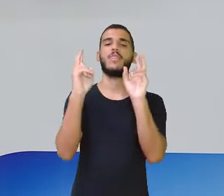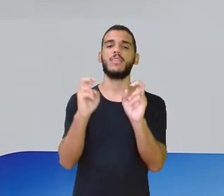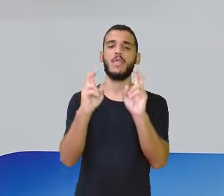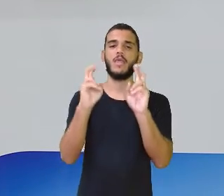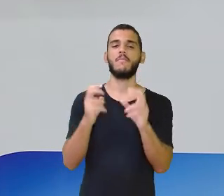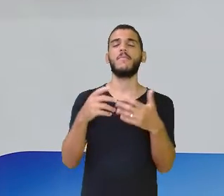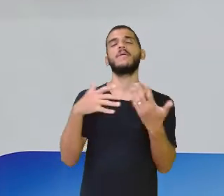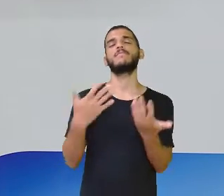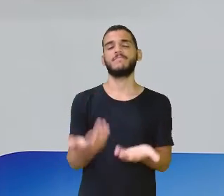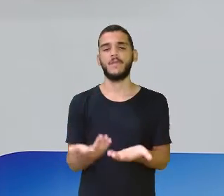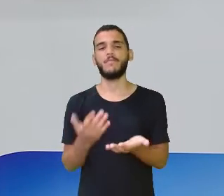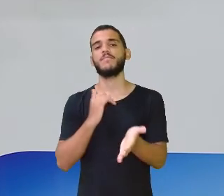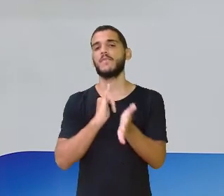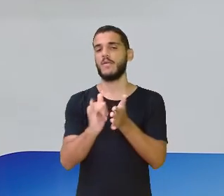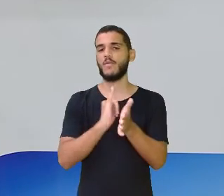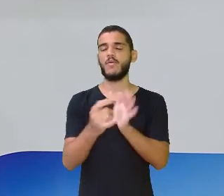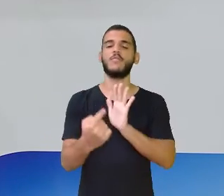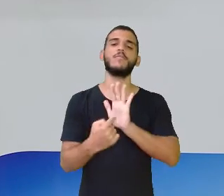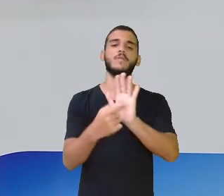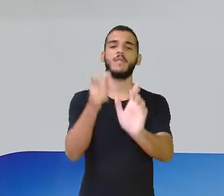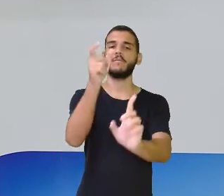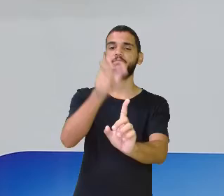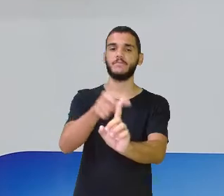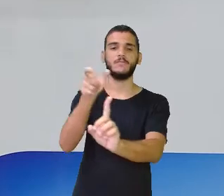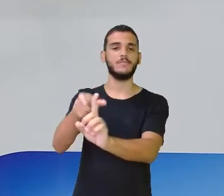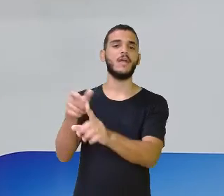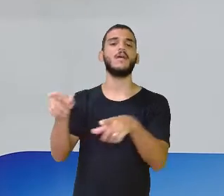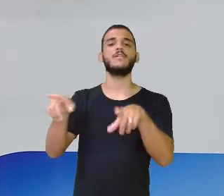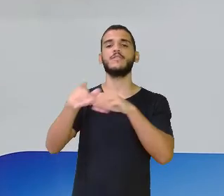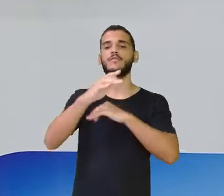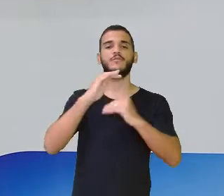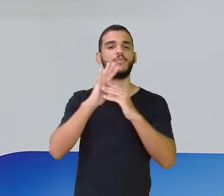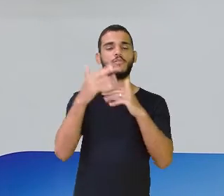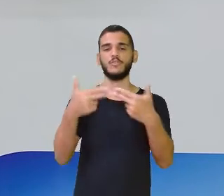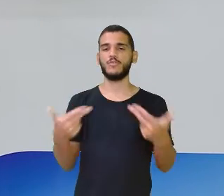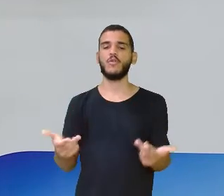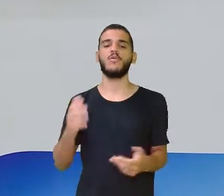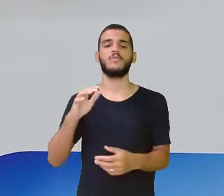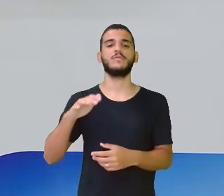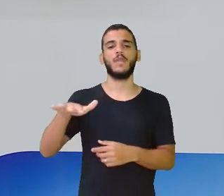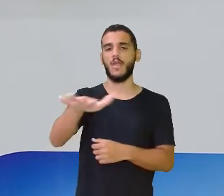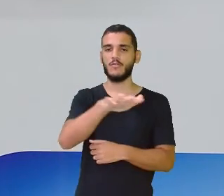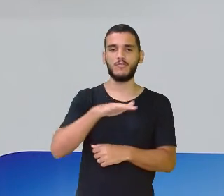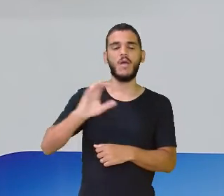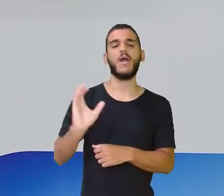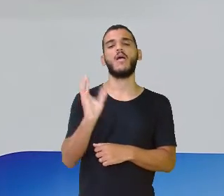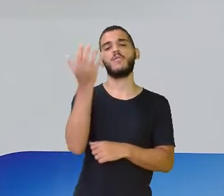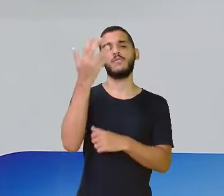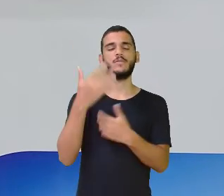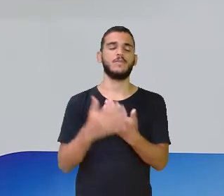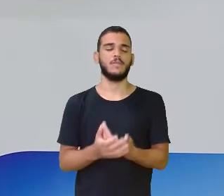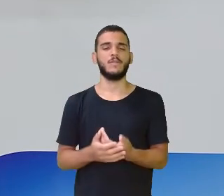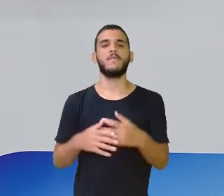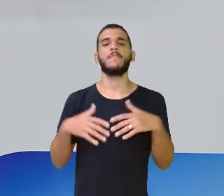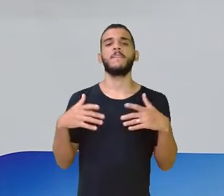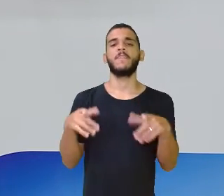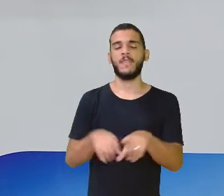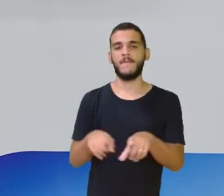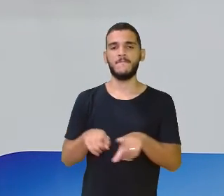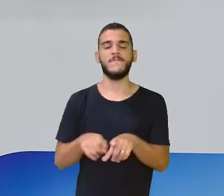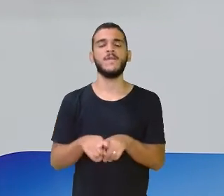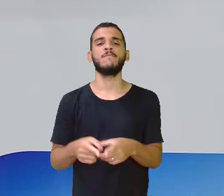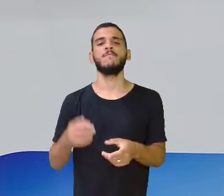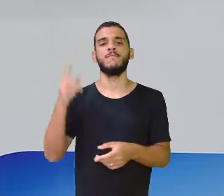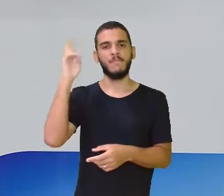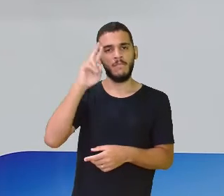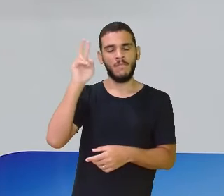fosse um conto, seria isso, apresentar os personagens, o espaço onde está acontecendo, já dá aquela pincelada